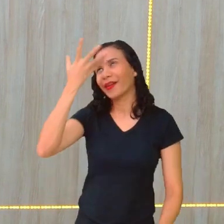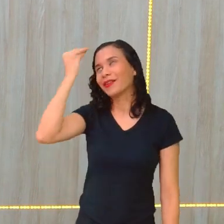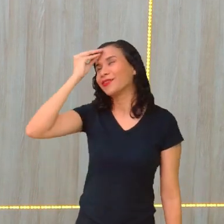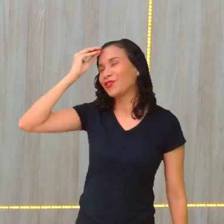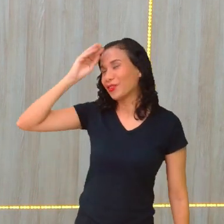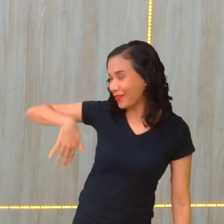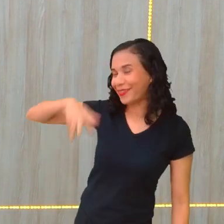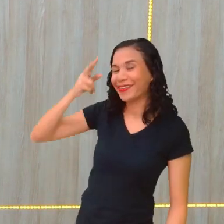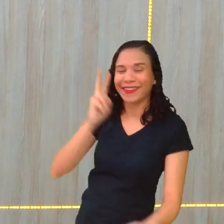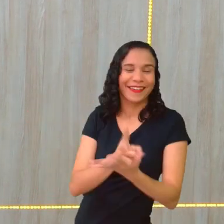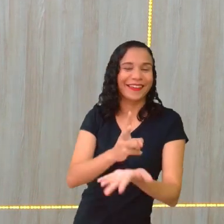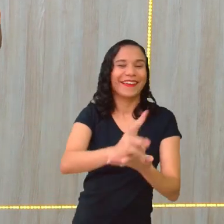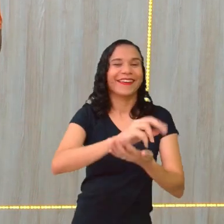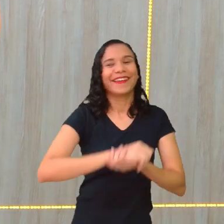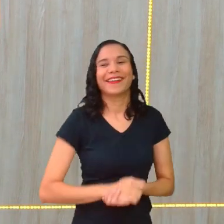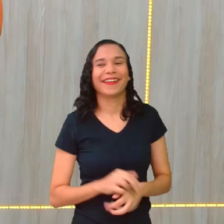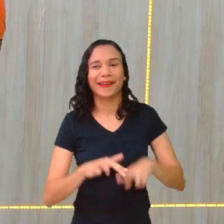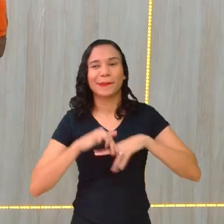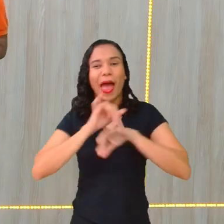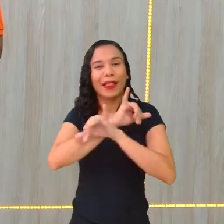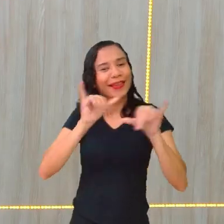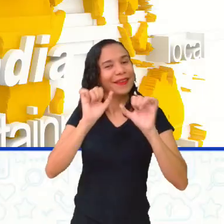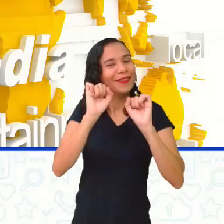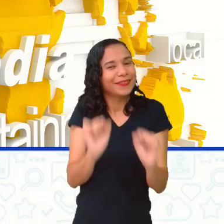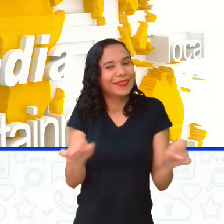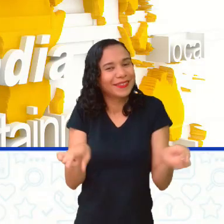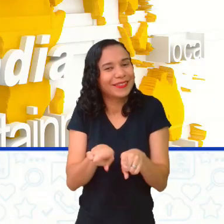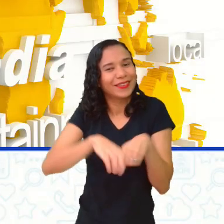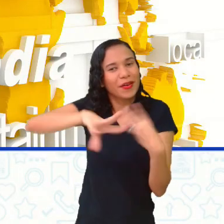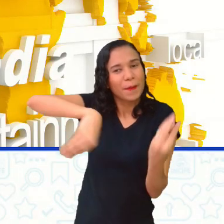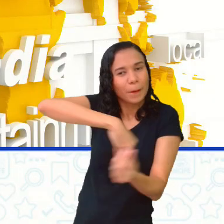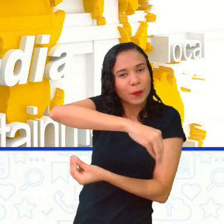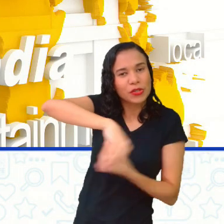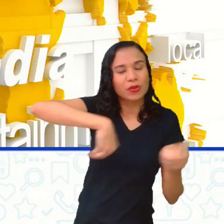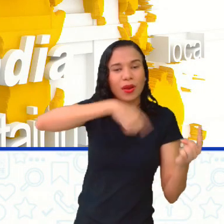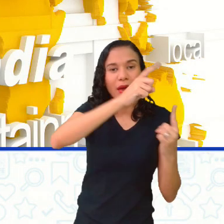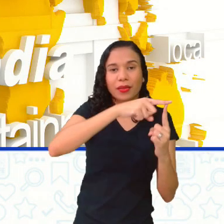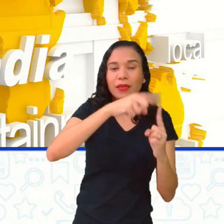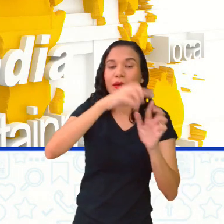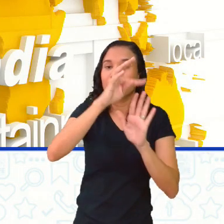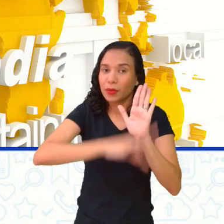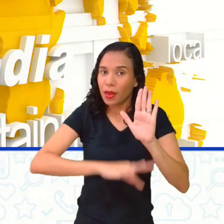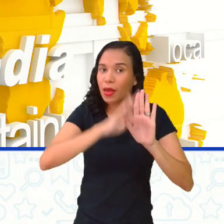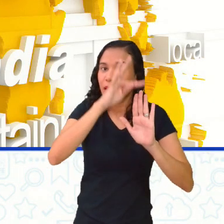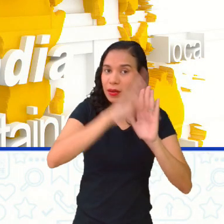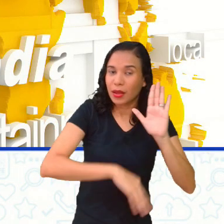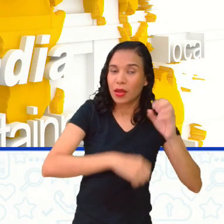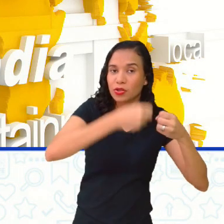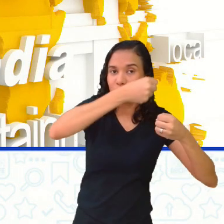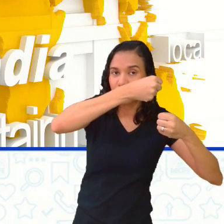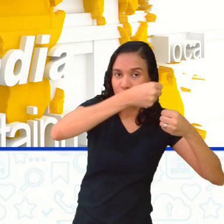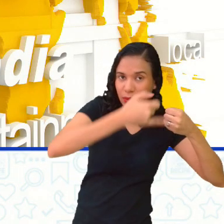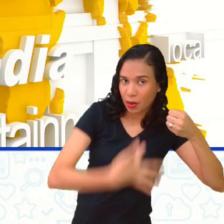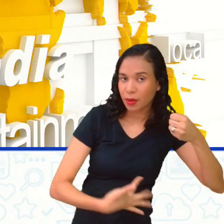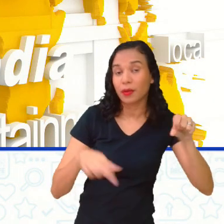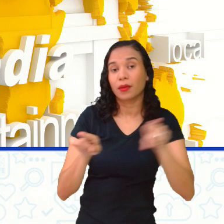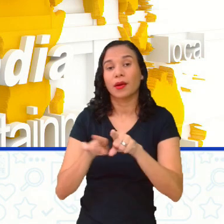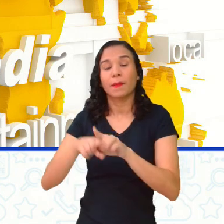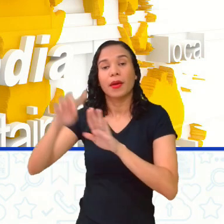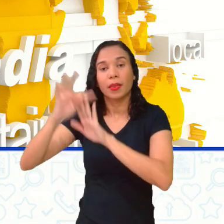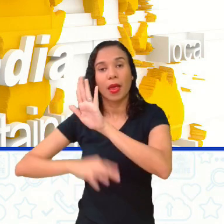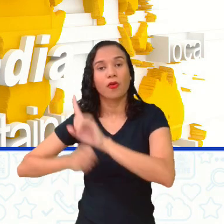tudo bem, vamos continuar então. A notícia pode também mesclar os tipos de texto descritivo e o narrativo. Isso acontece de